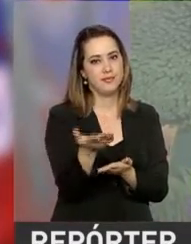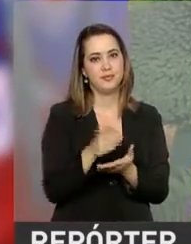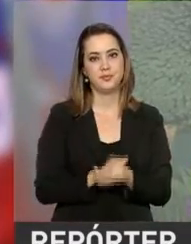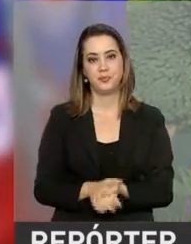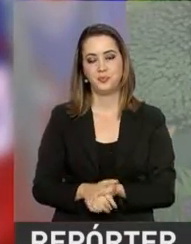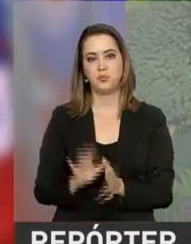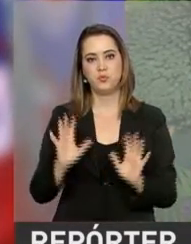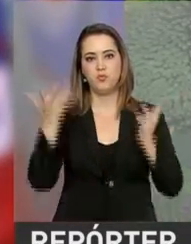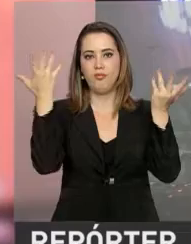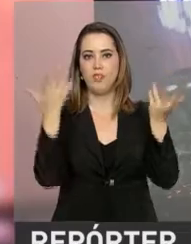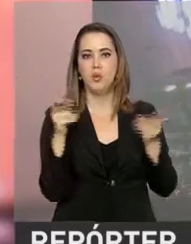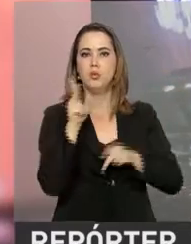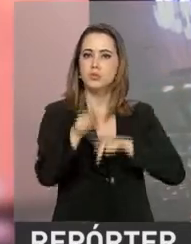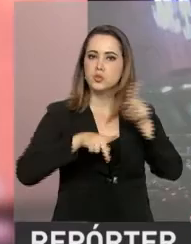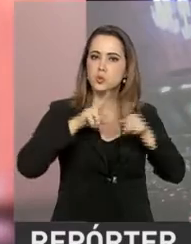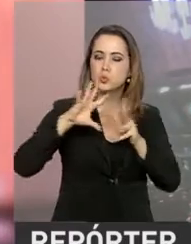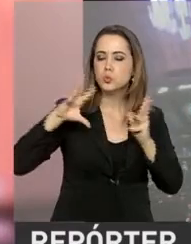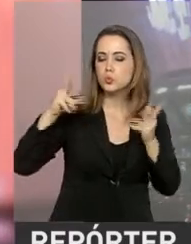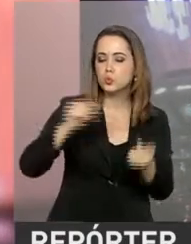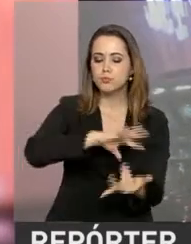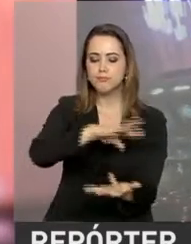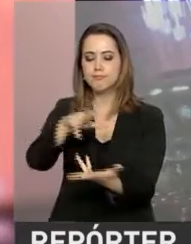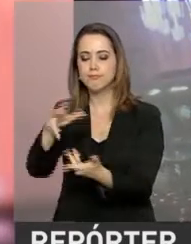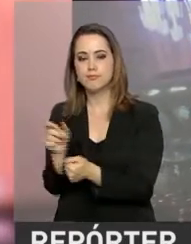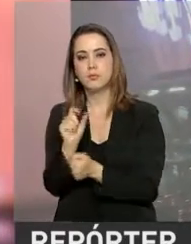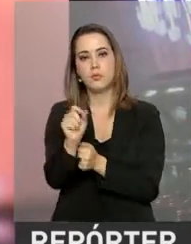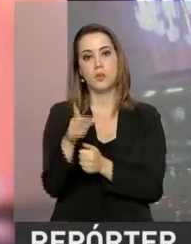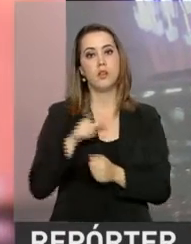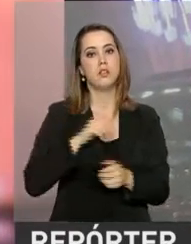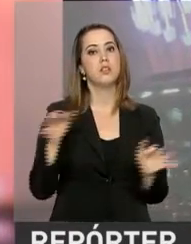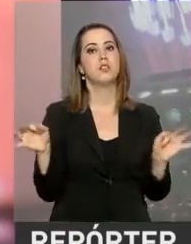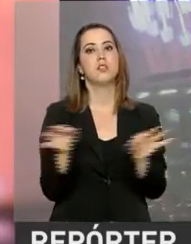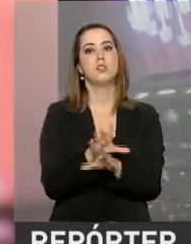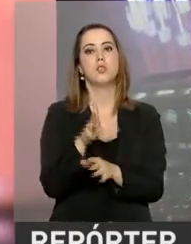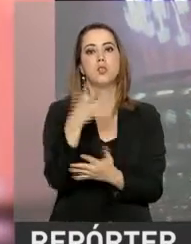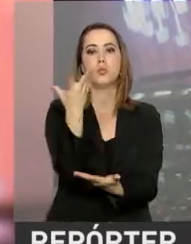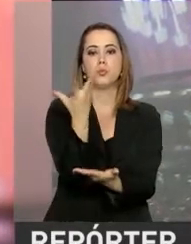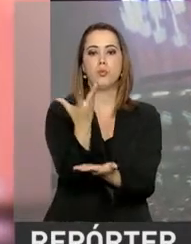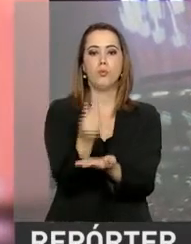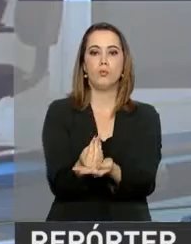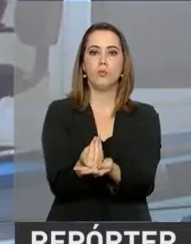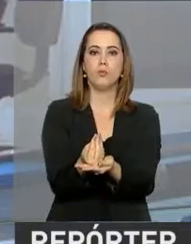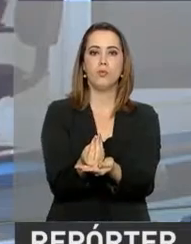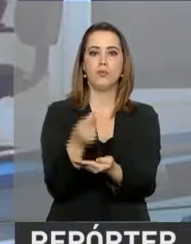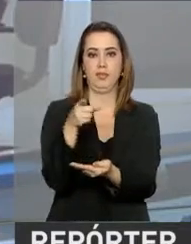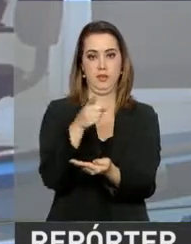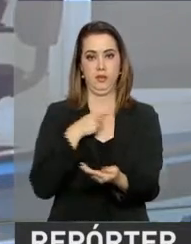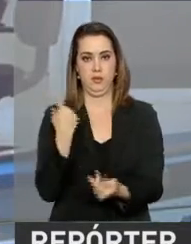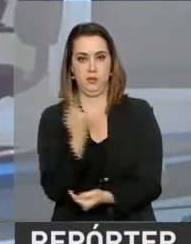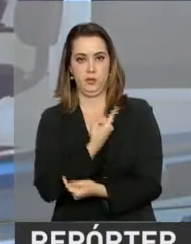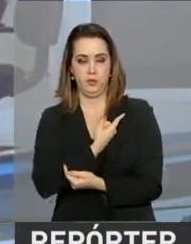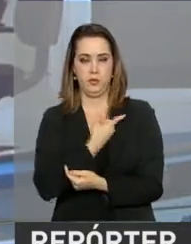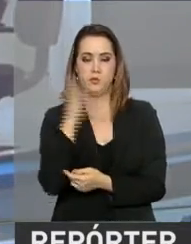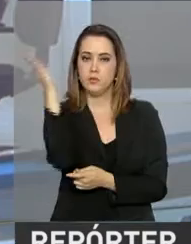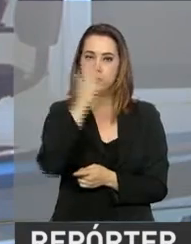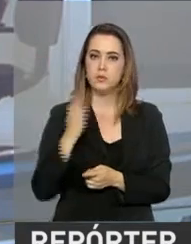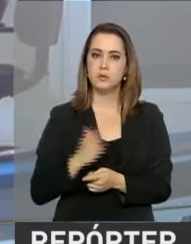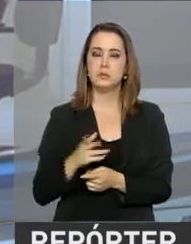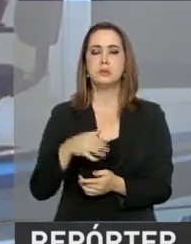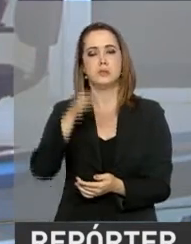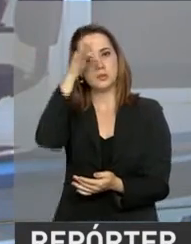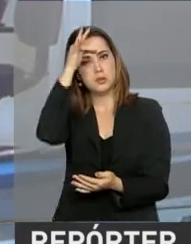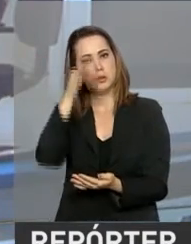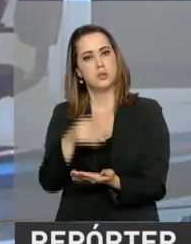dias uma celebração de povos de todo o mundo que terminou com a pira olímpica sendo apagada para nós brasileiros além da certeza